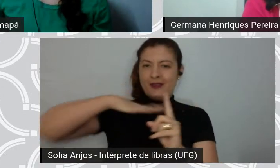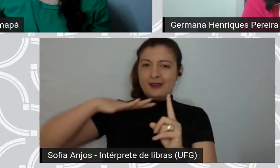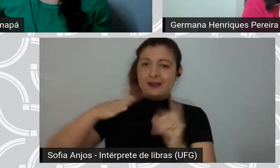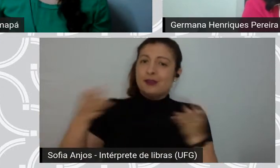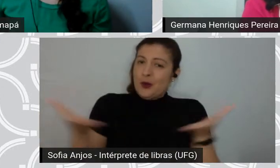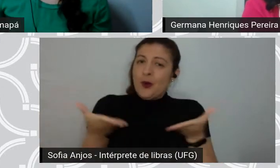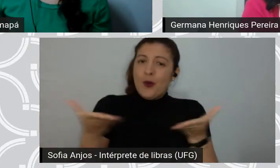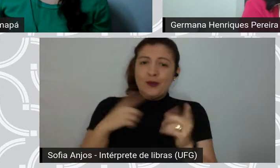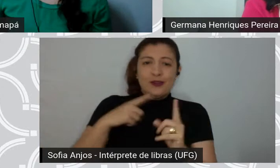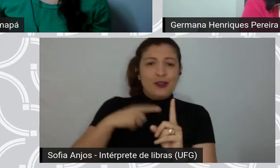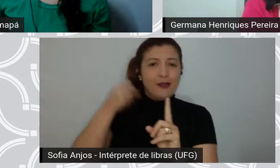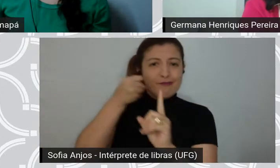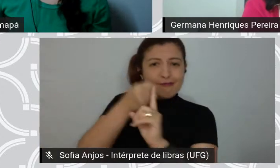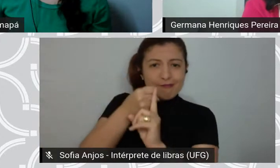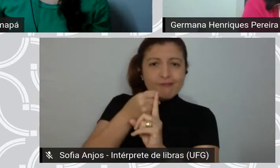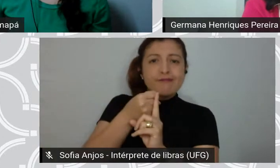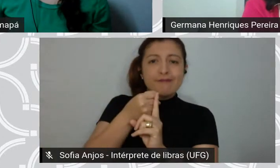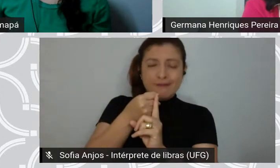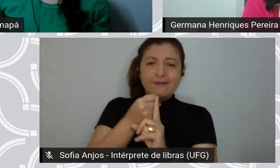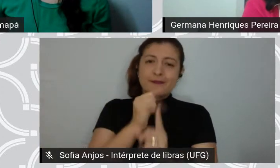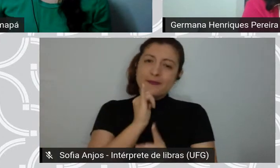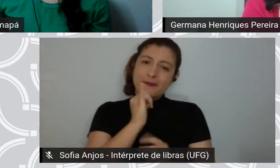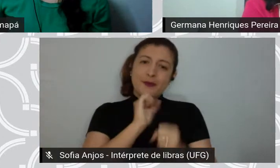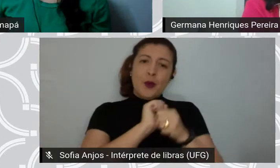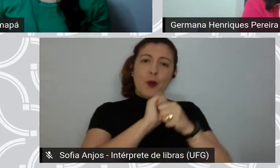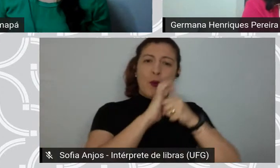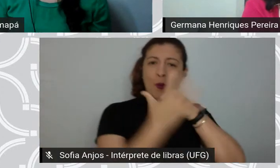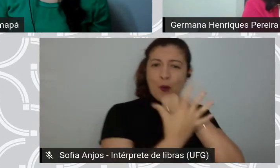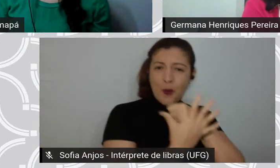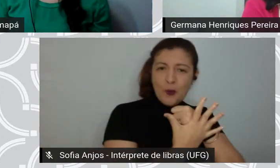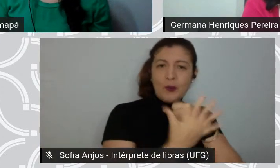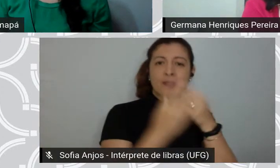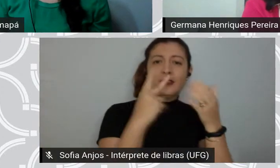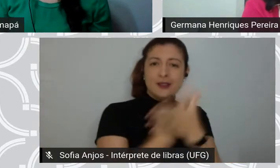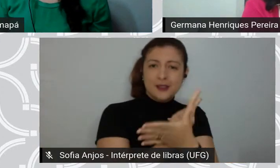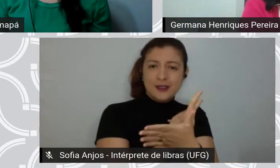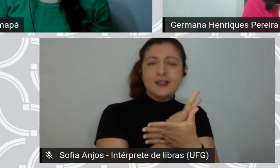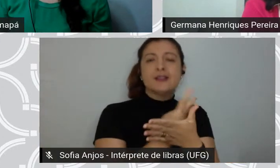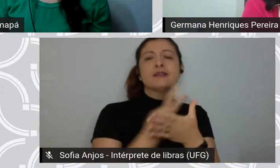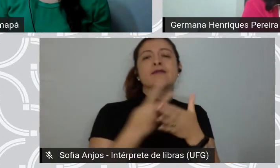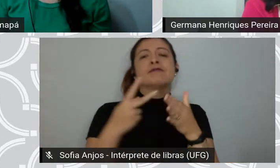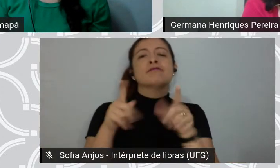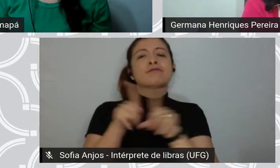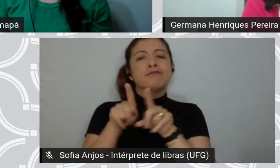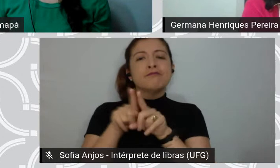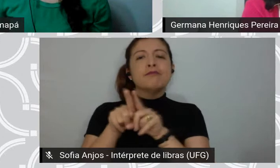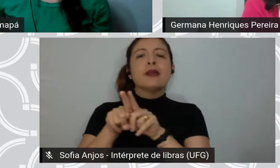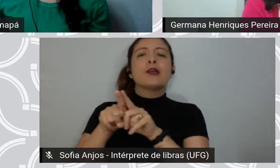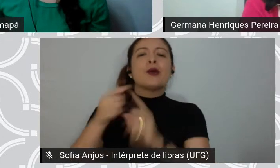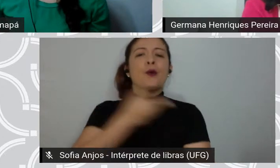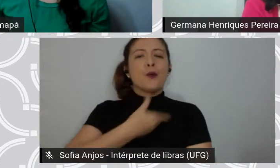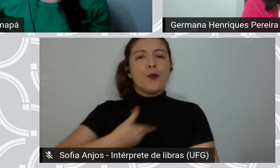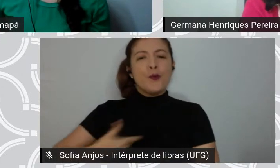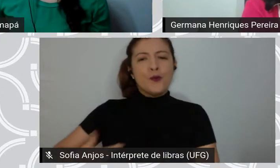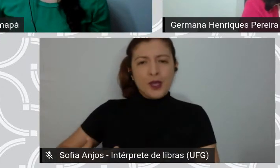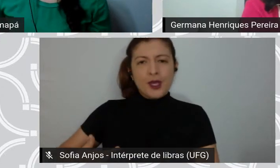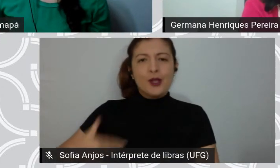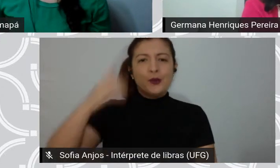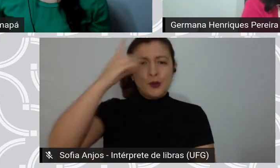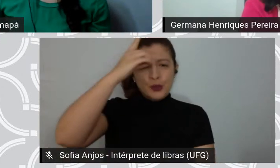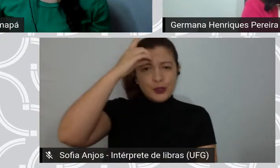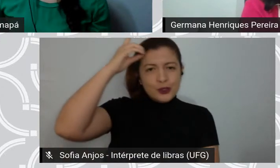então, os corolários e as consequências da destituição do governo Dilma, né? E